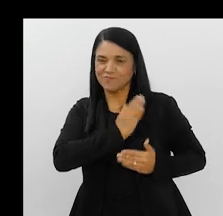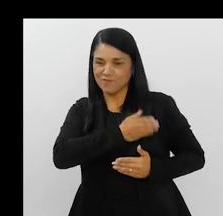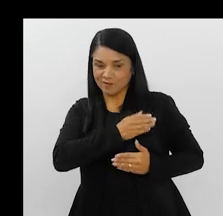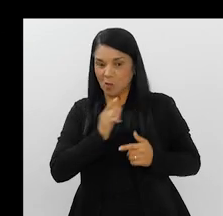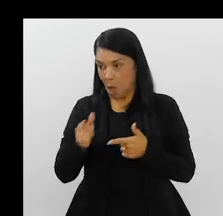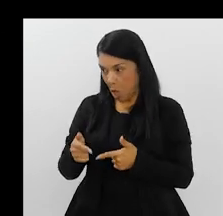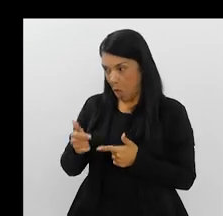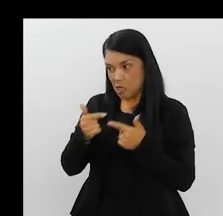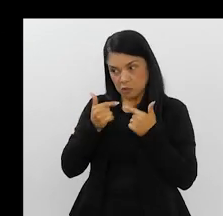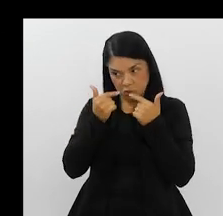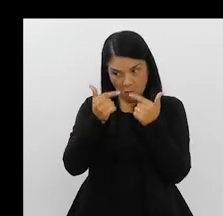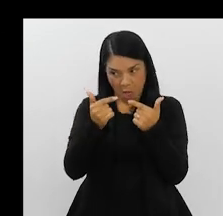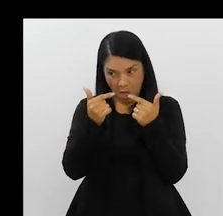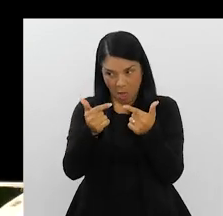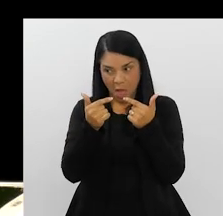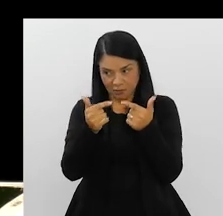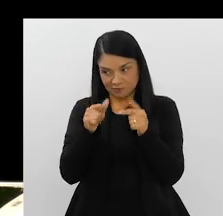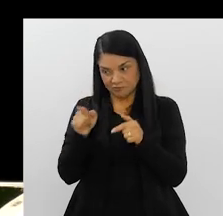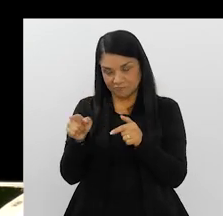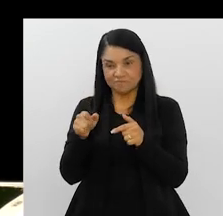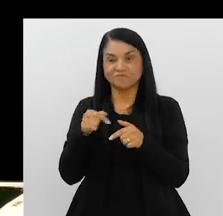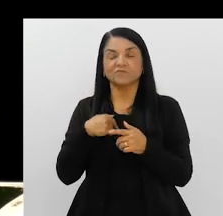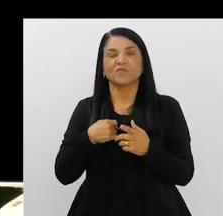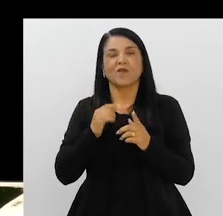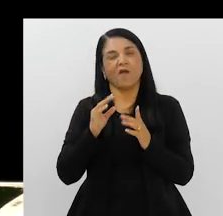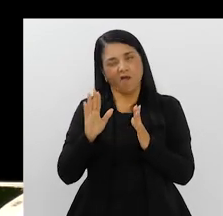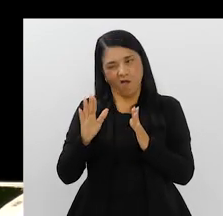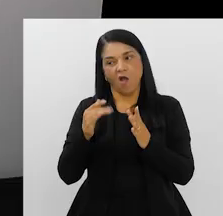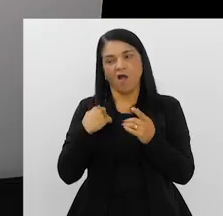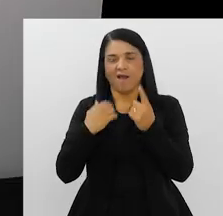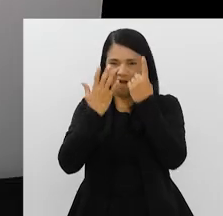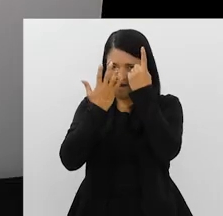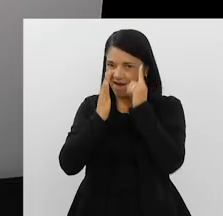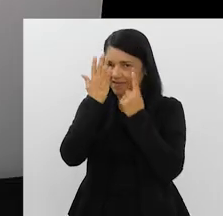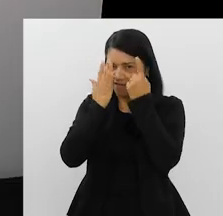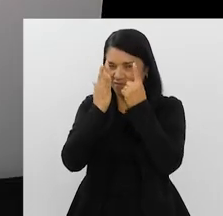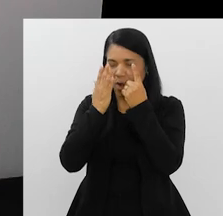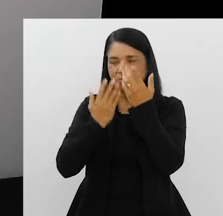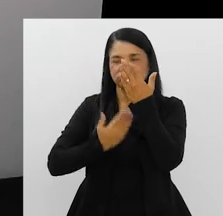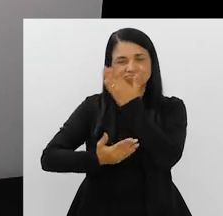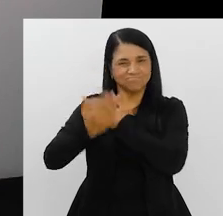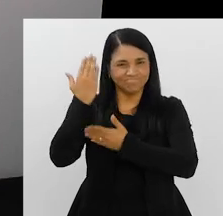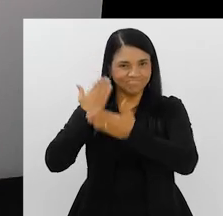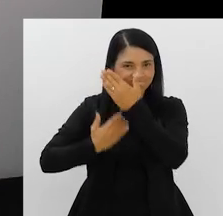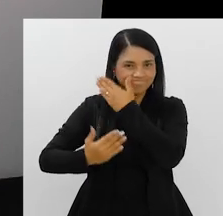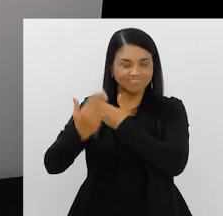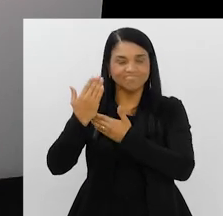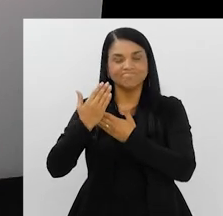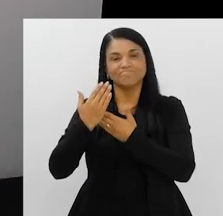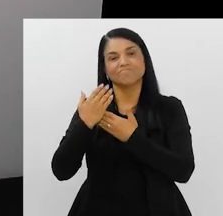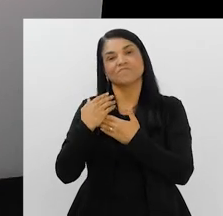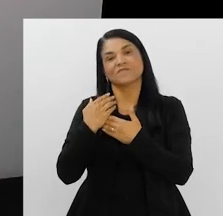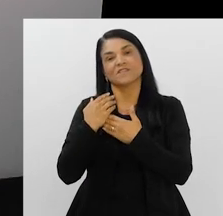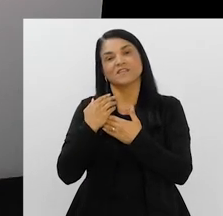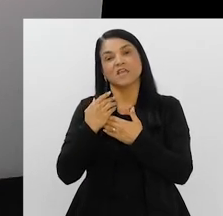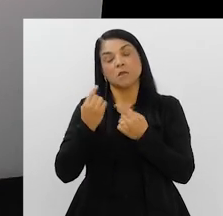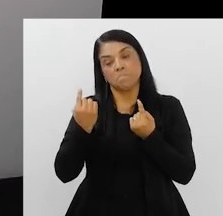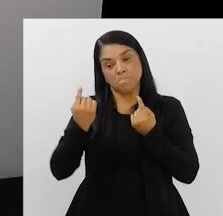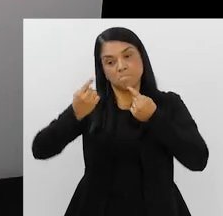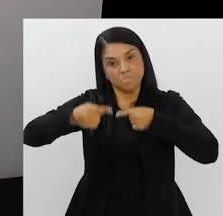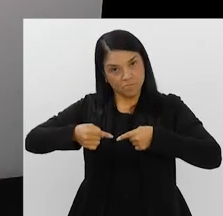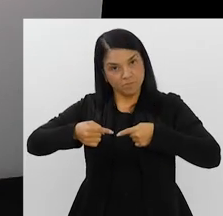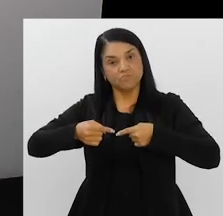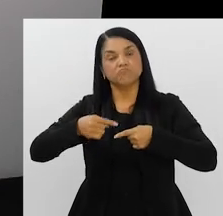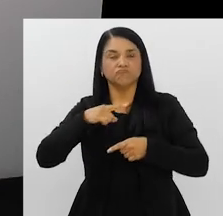sorte, hein? Muito declaração, obrigado. Mas vamos combinar, o carnaval, antigamente, se assim a gente pode dizer, era